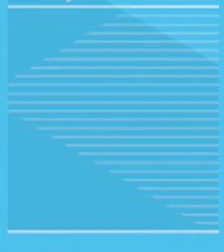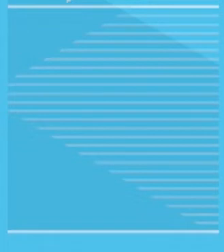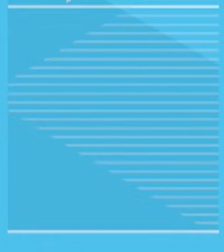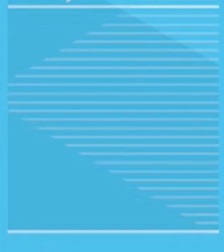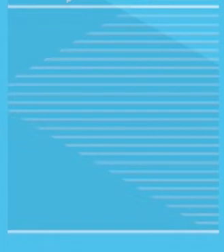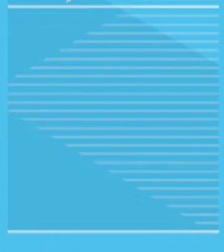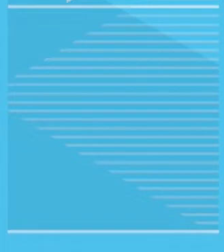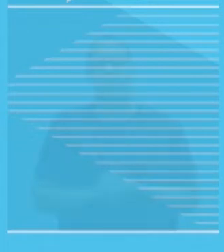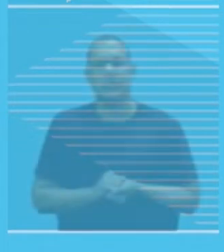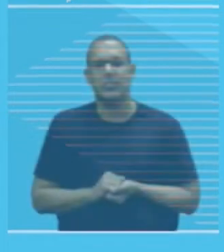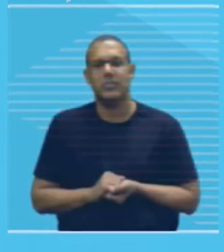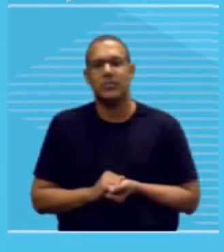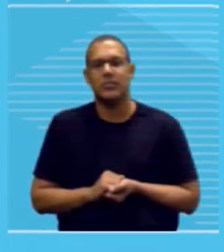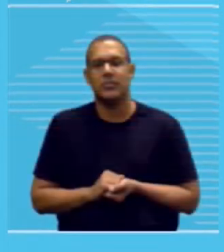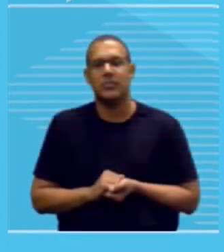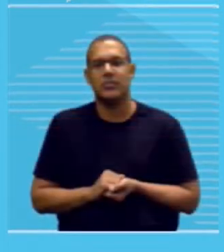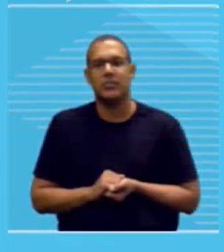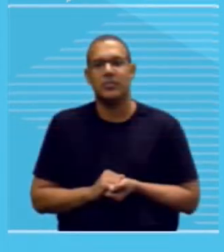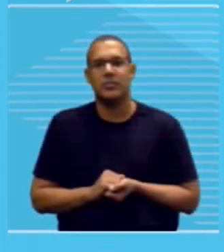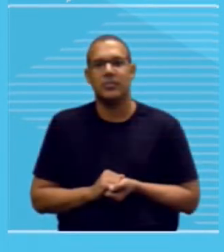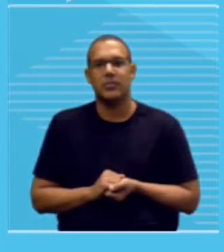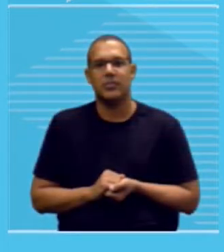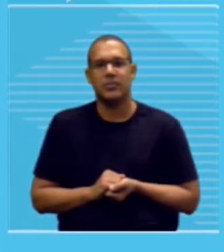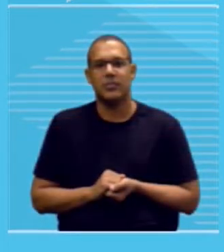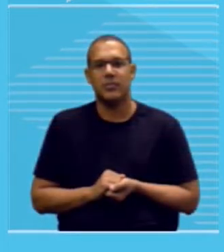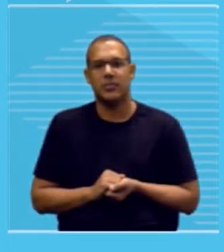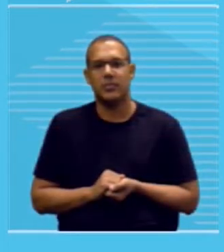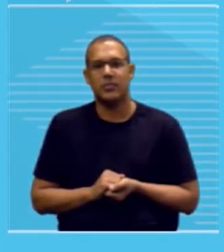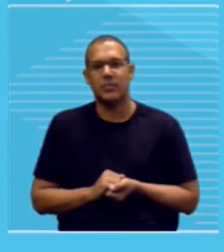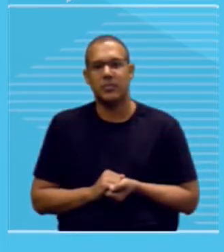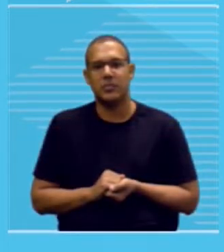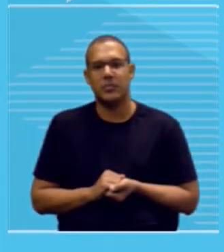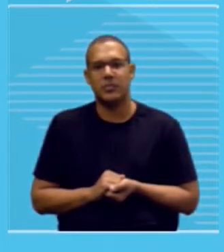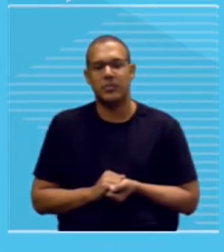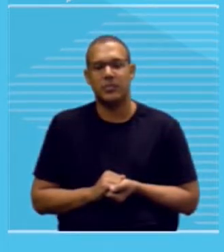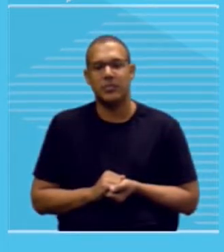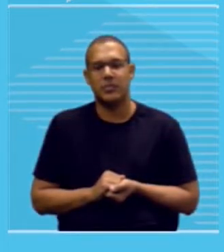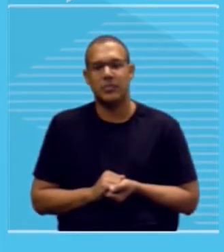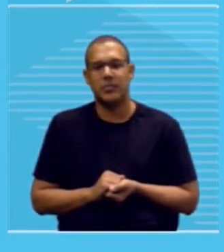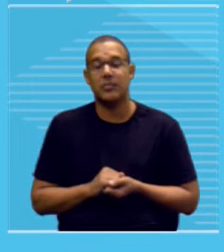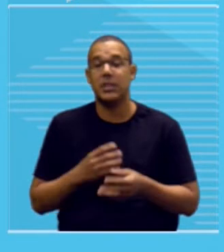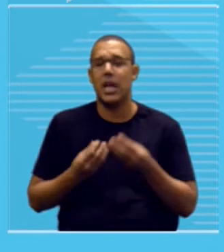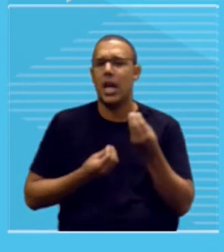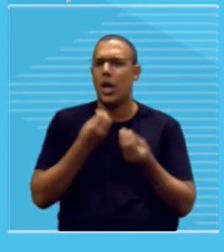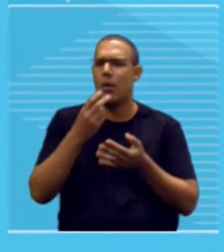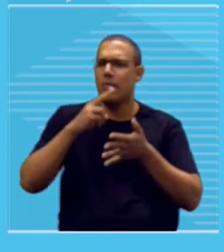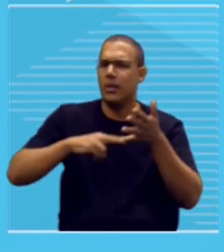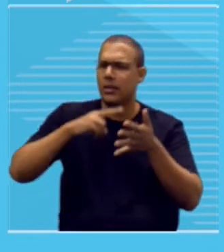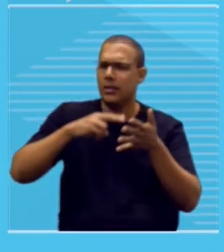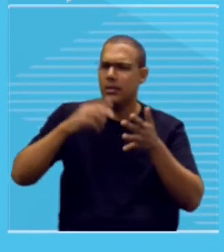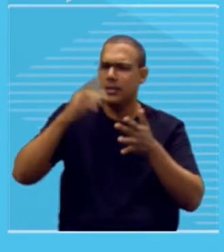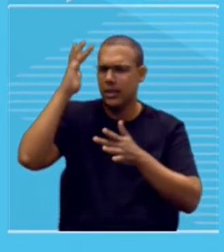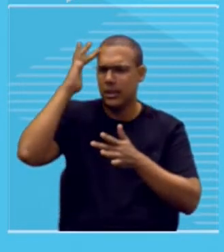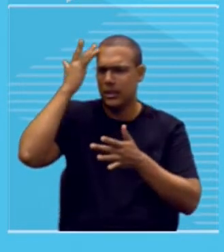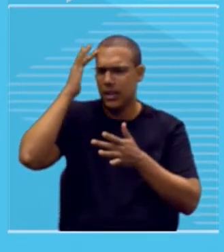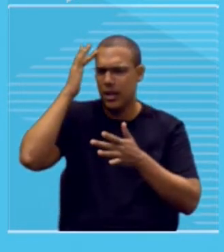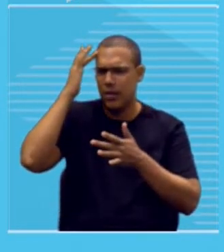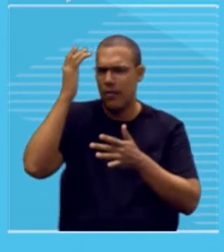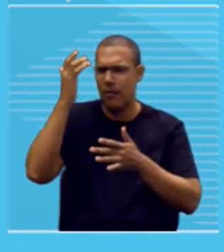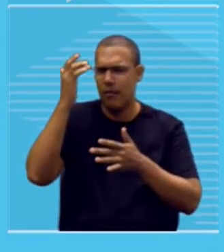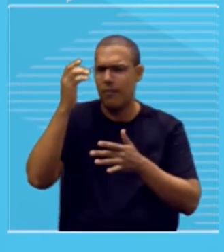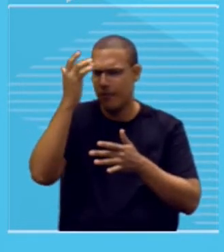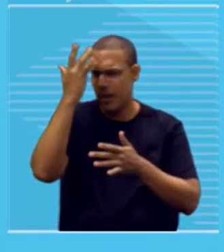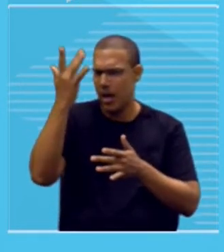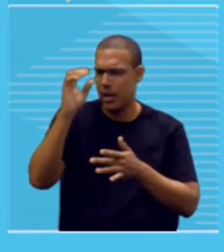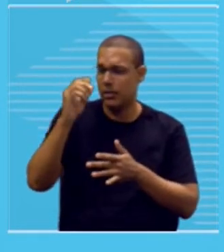E aí galera como é que foi a leitura foi mais fácil foi mais difícil do que o anterior como é que foi diz aí para